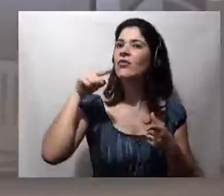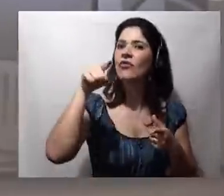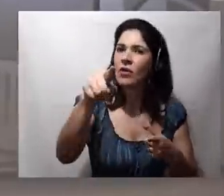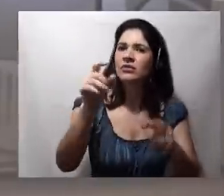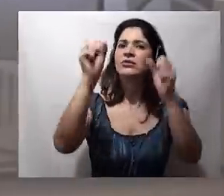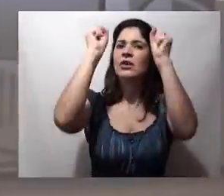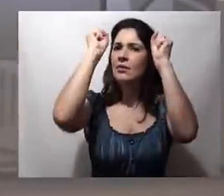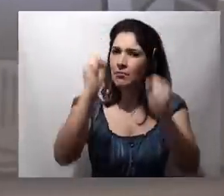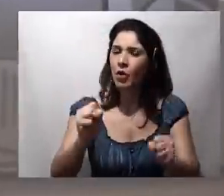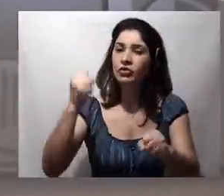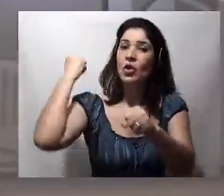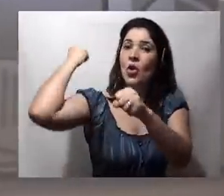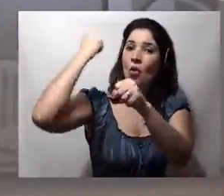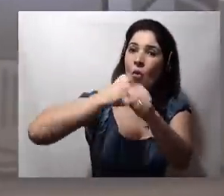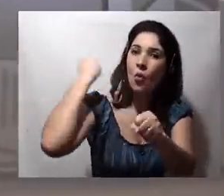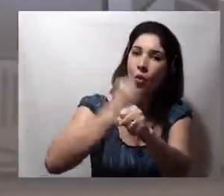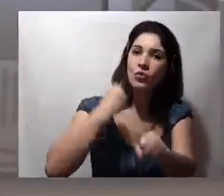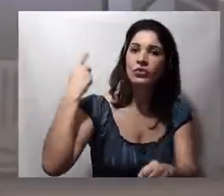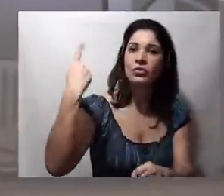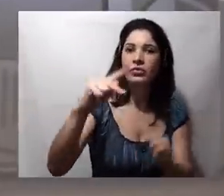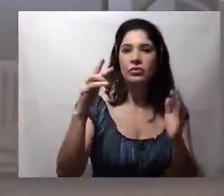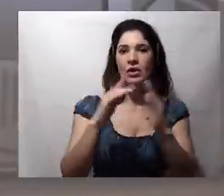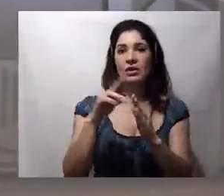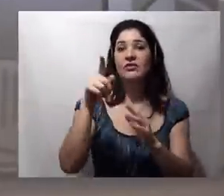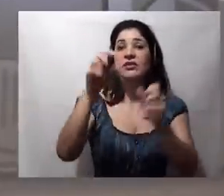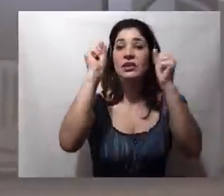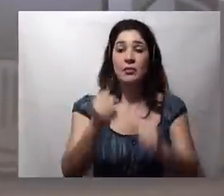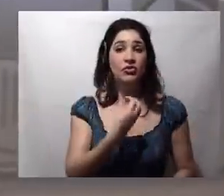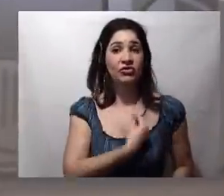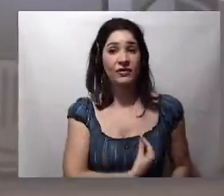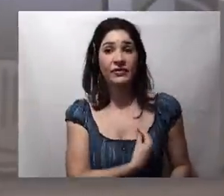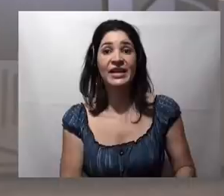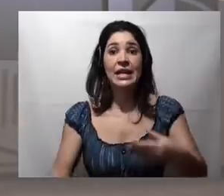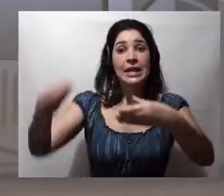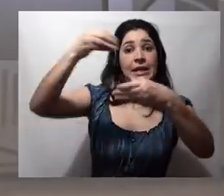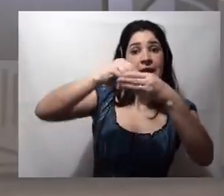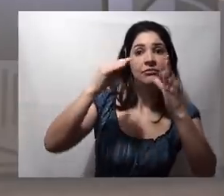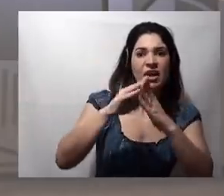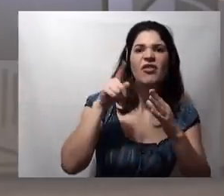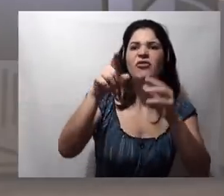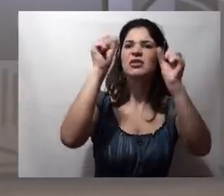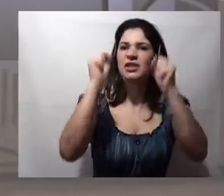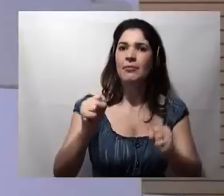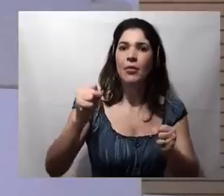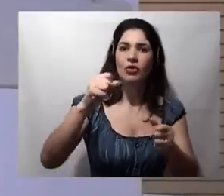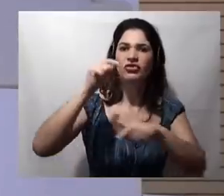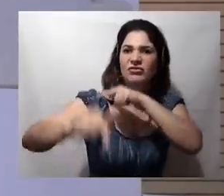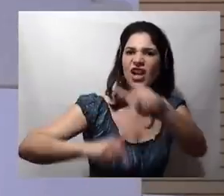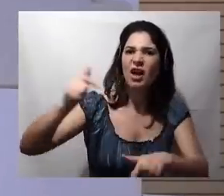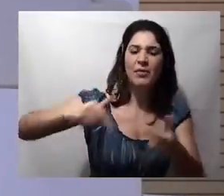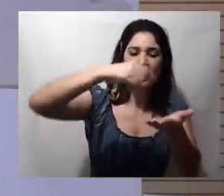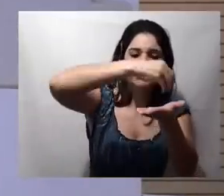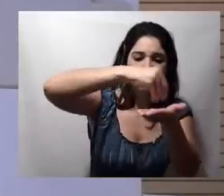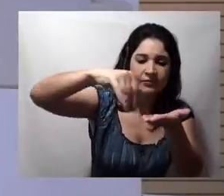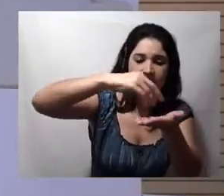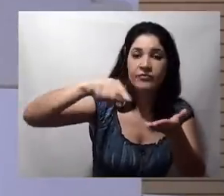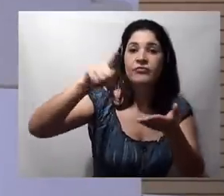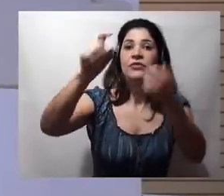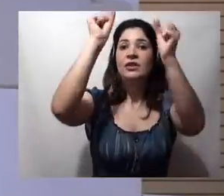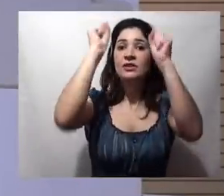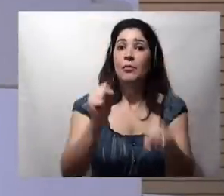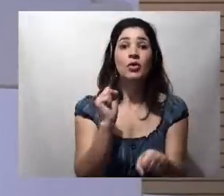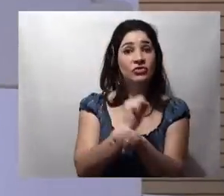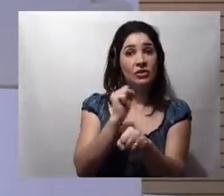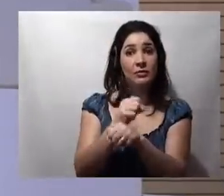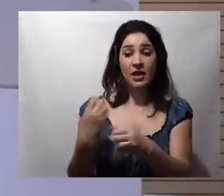pode morar nela mas você pode plantão com mar mas você pode esperar e